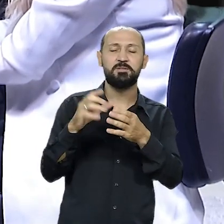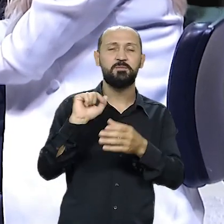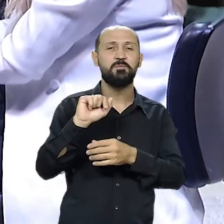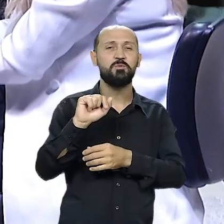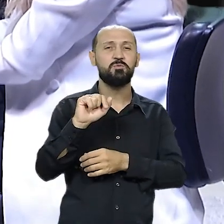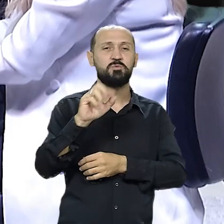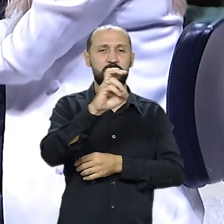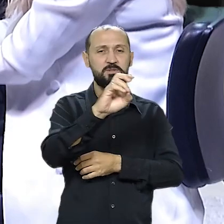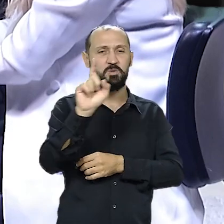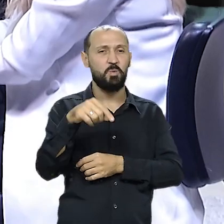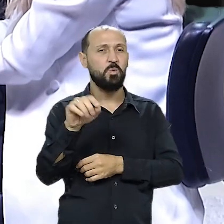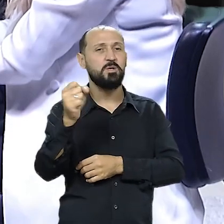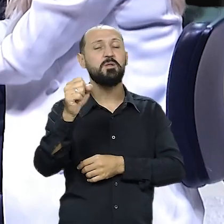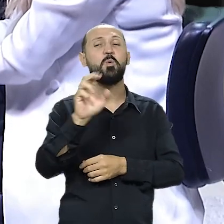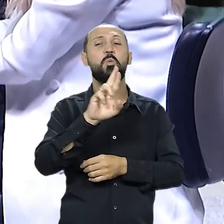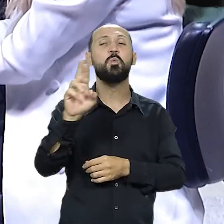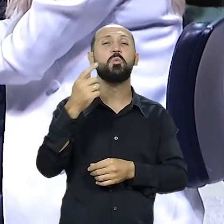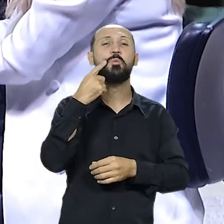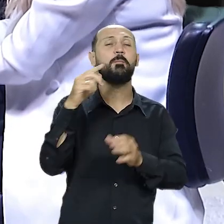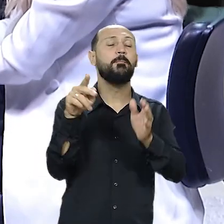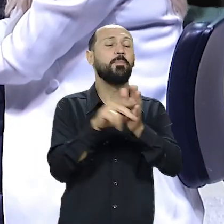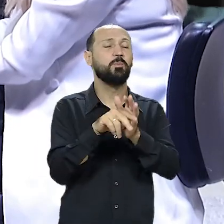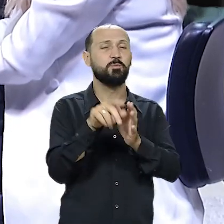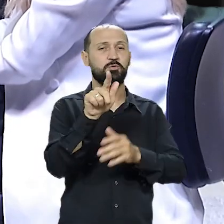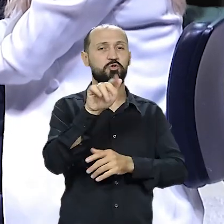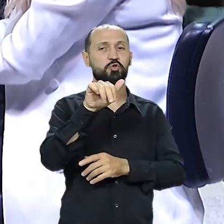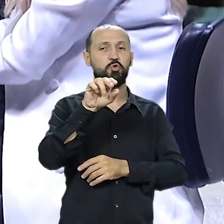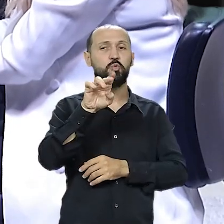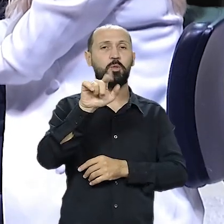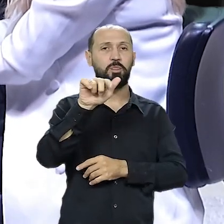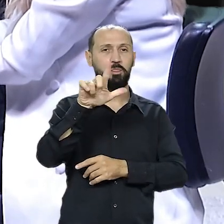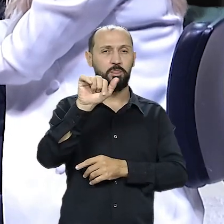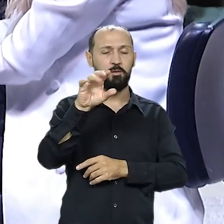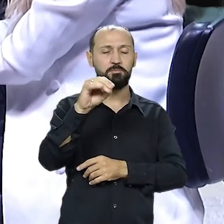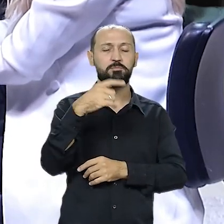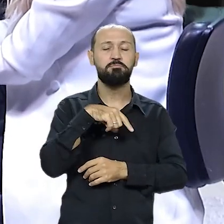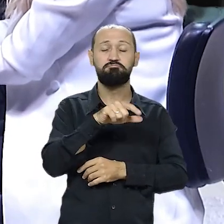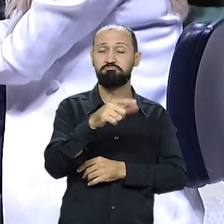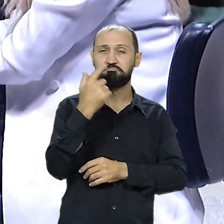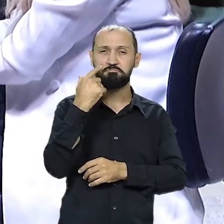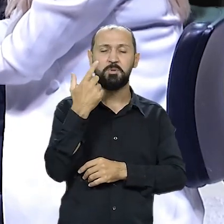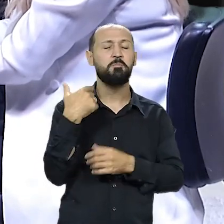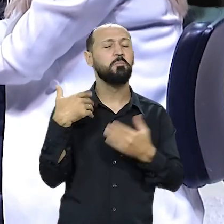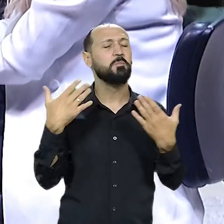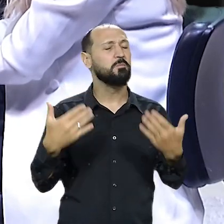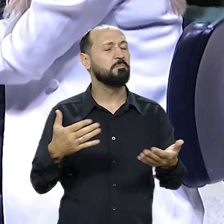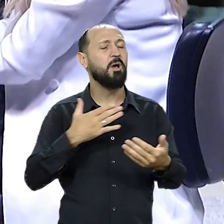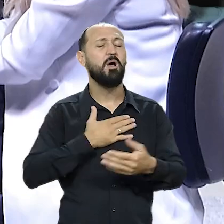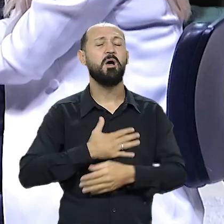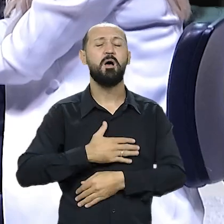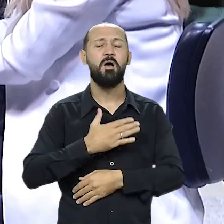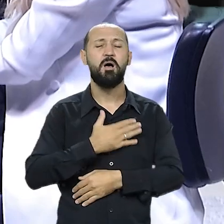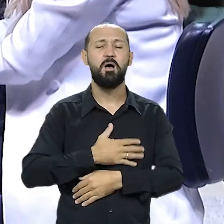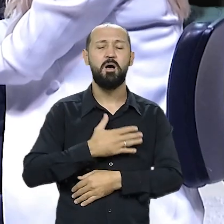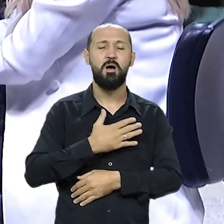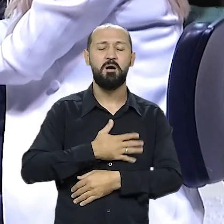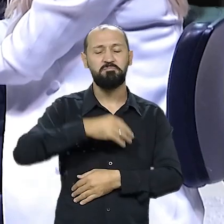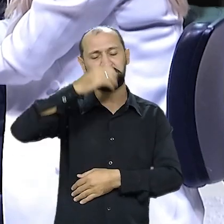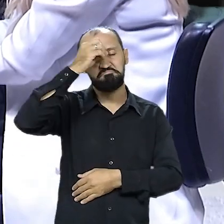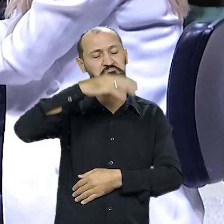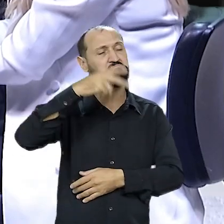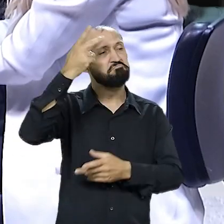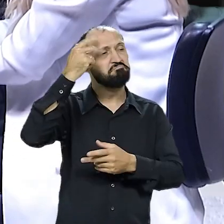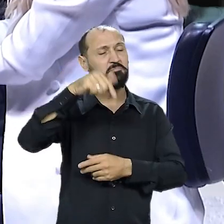chega no 5/8, que é denominada raça Girolando. Uma raça leiteira muito dócil, rústica